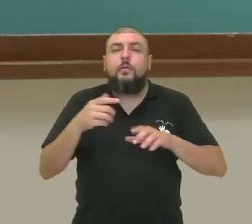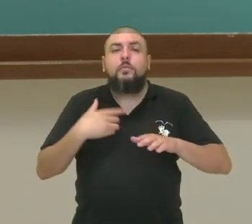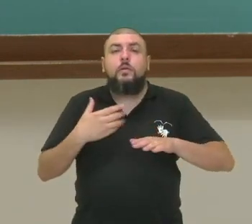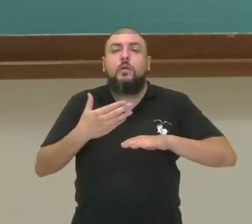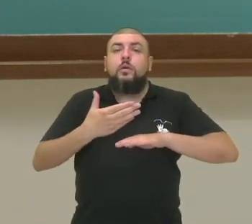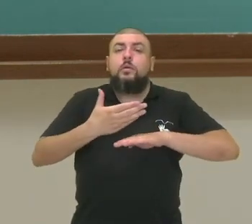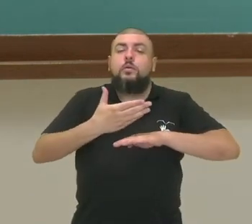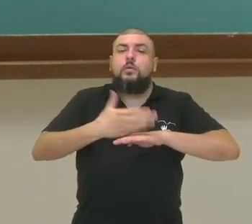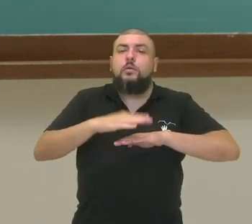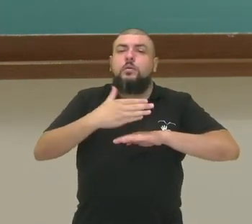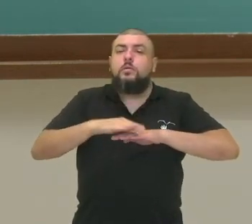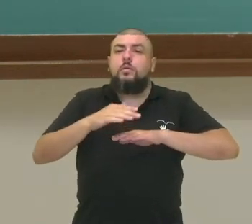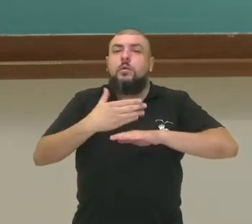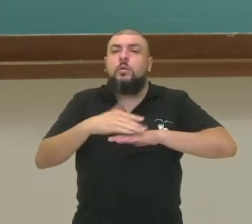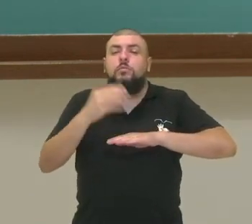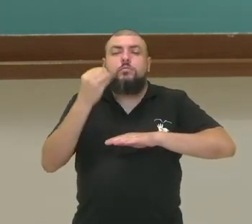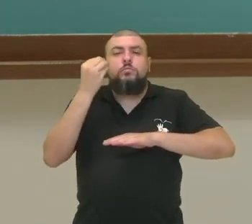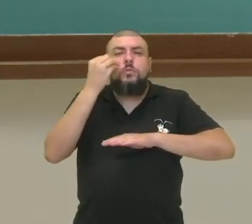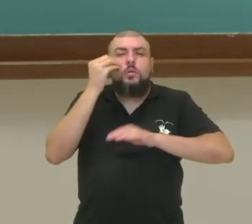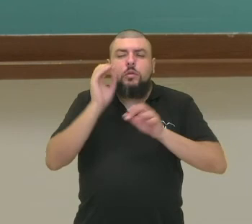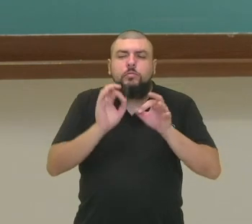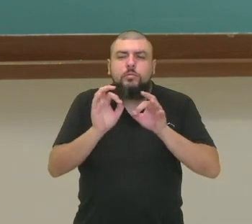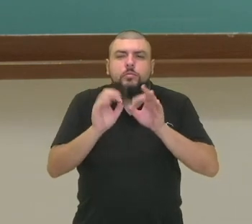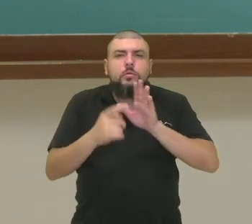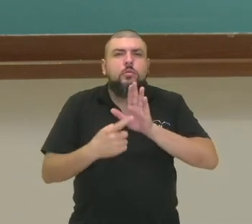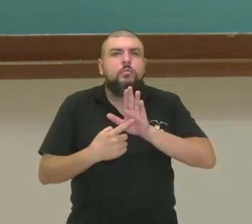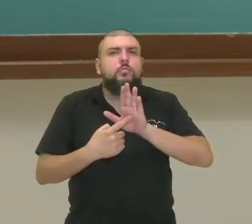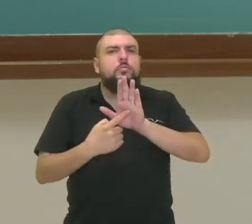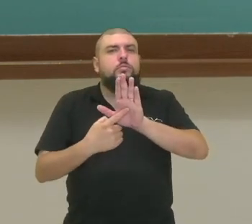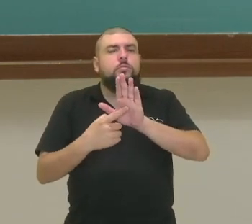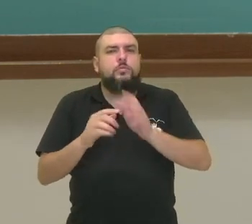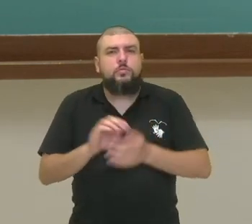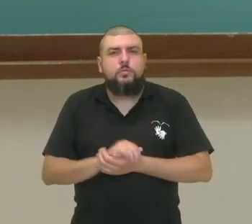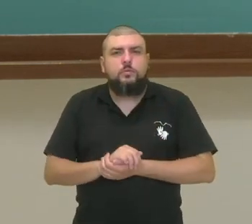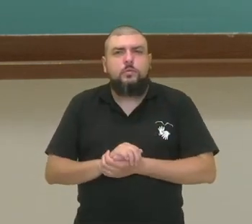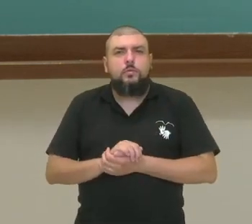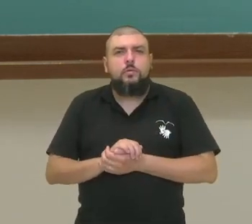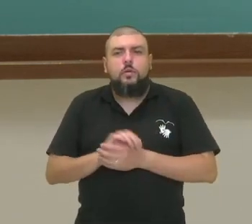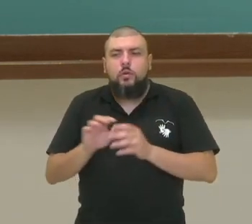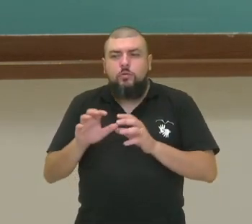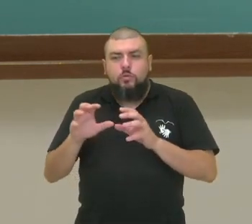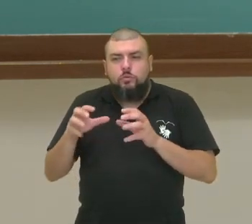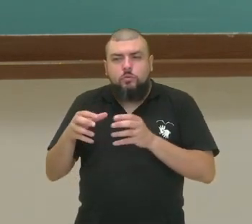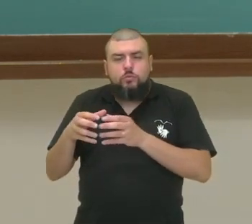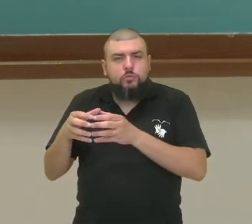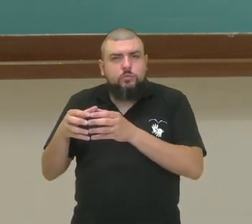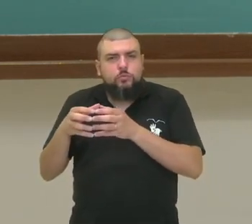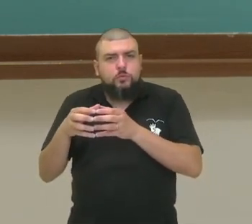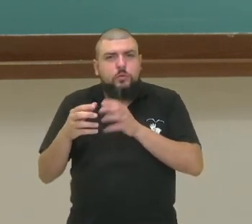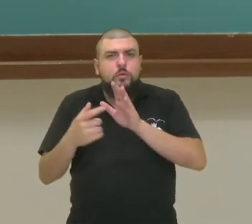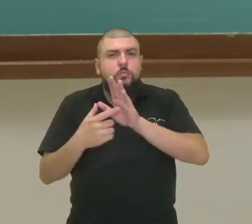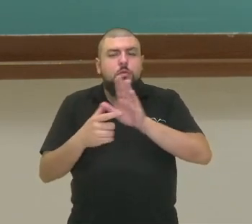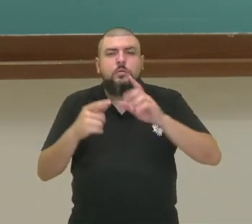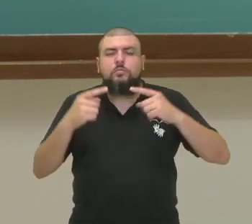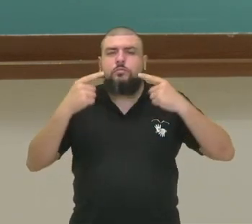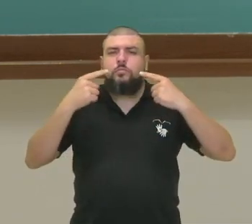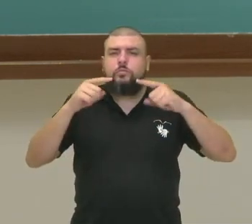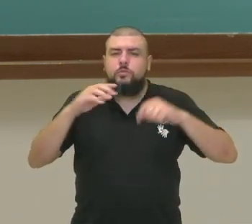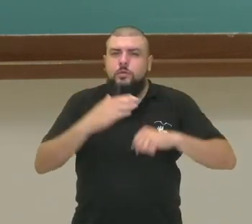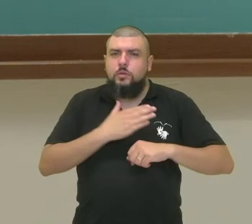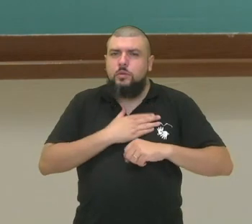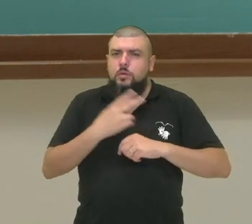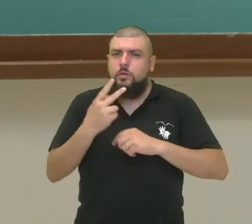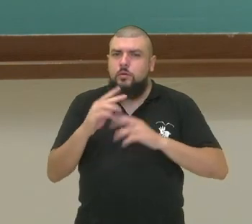repente uma exposição, cantar com os colegas da turma, apresentar uma exposição do hino aí na sua escola,